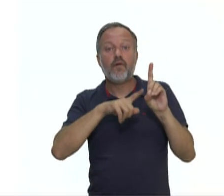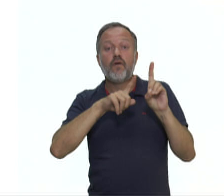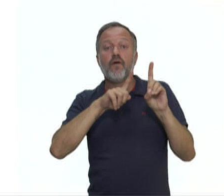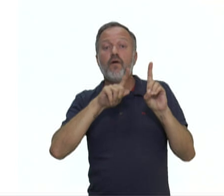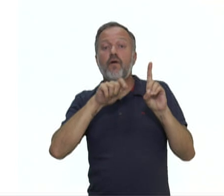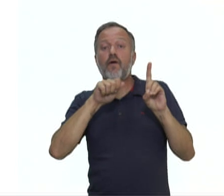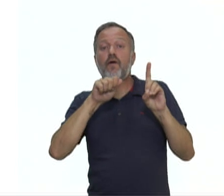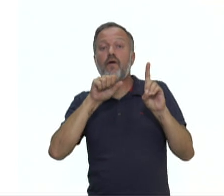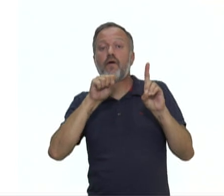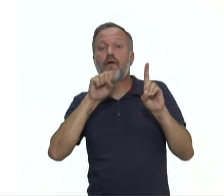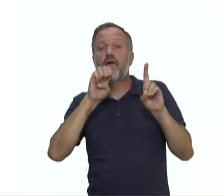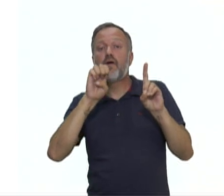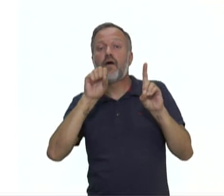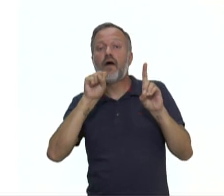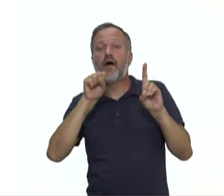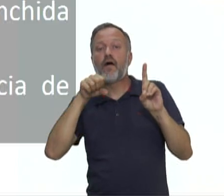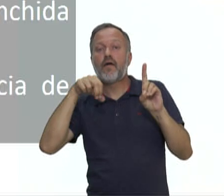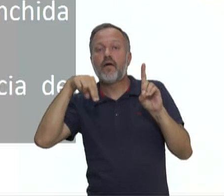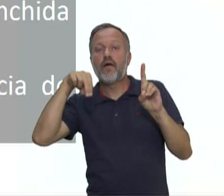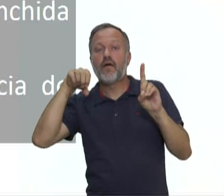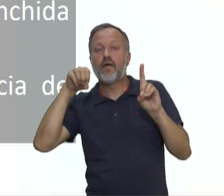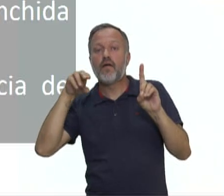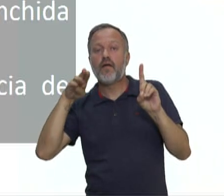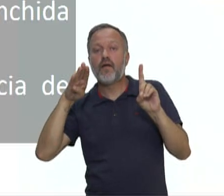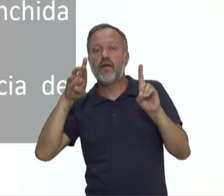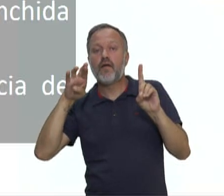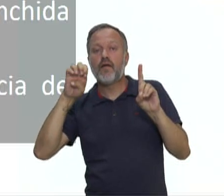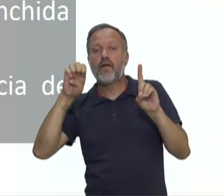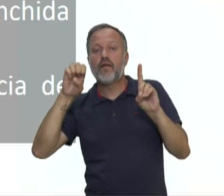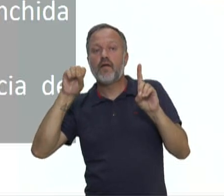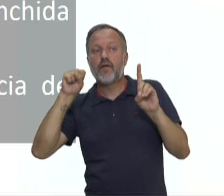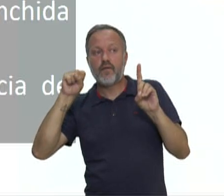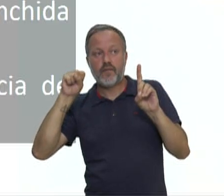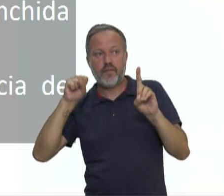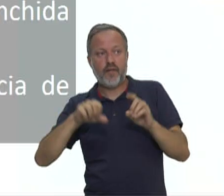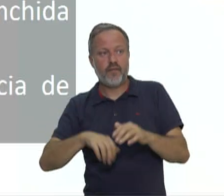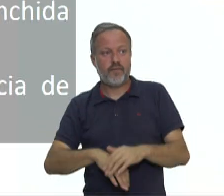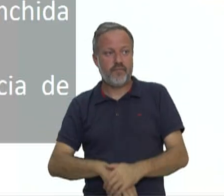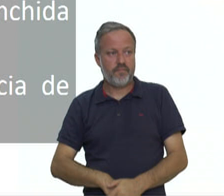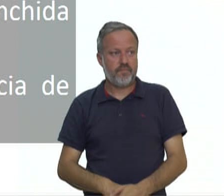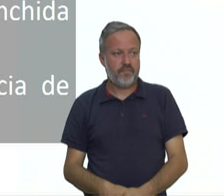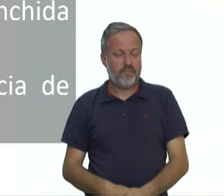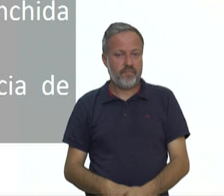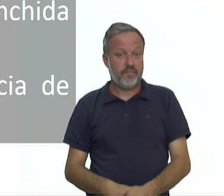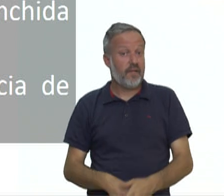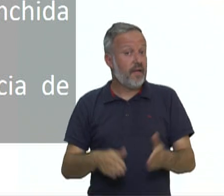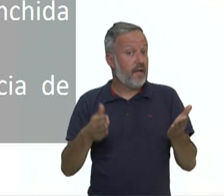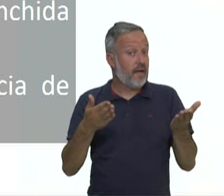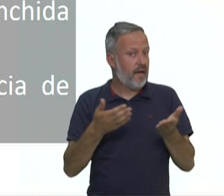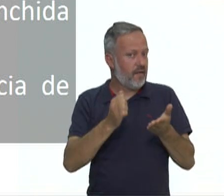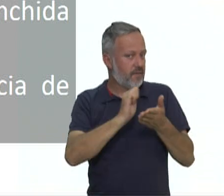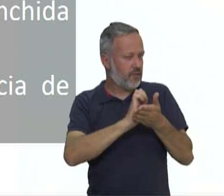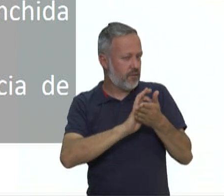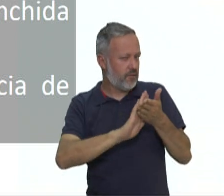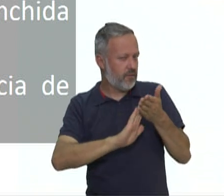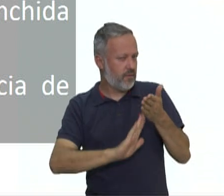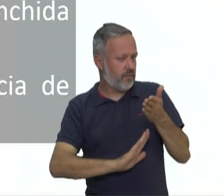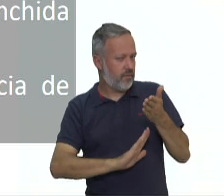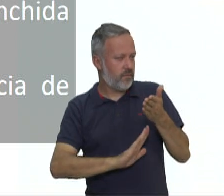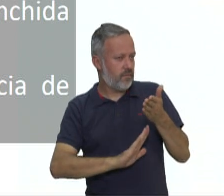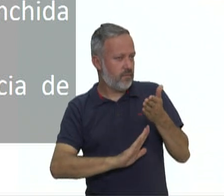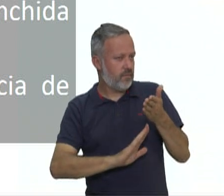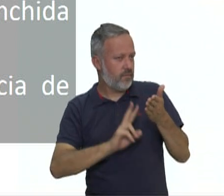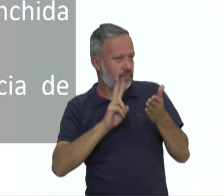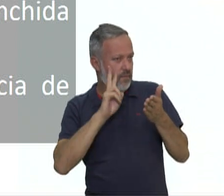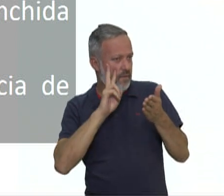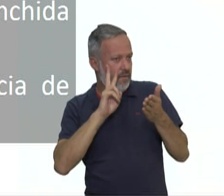estáveis, eles não viram íons. Continuando, com a cabeça um pouquinho mais aberta, resolvendo esse exercício. Ali pertinho que eu vou ler